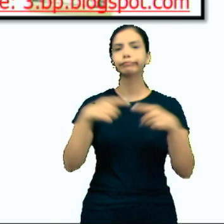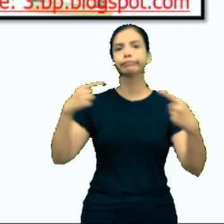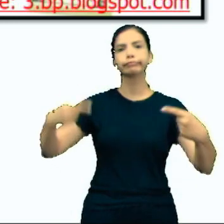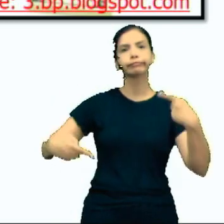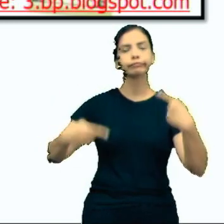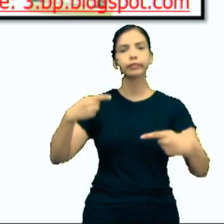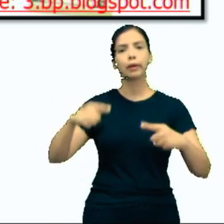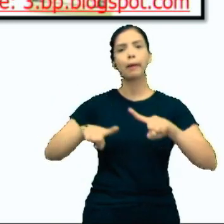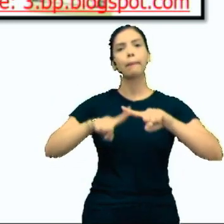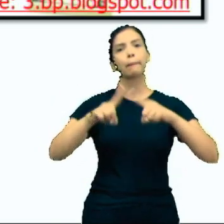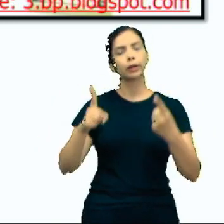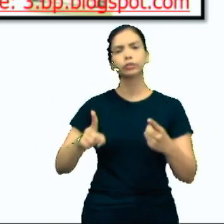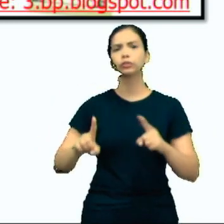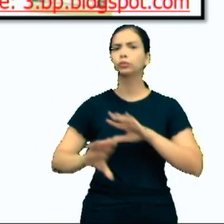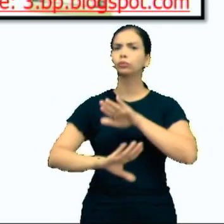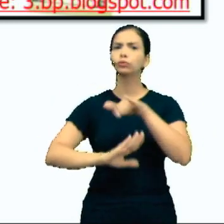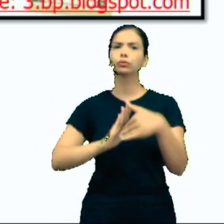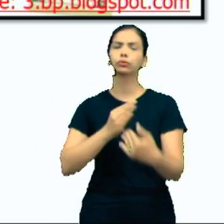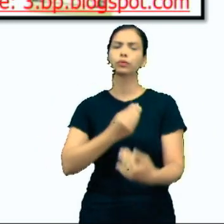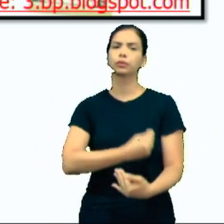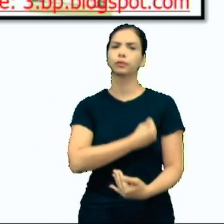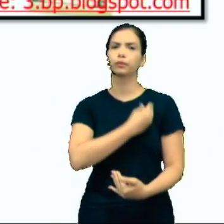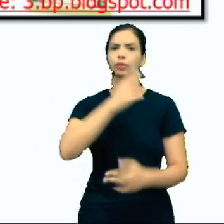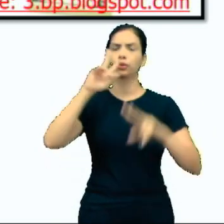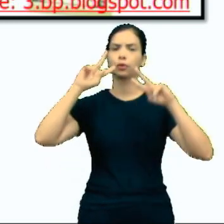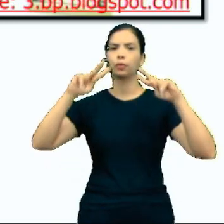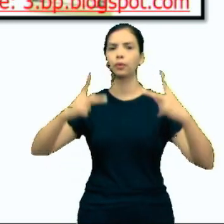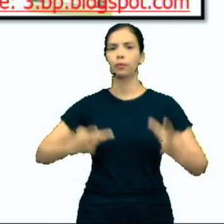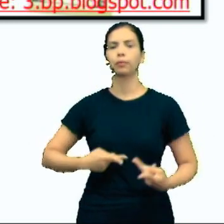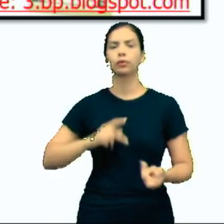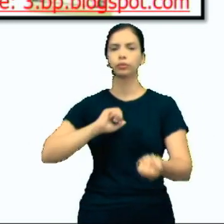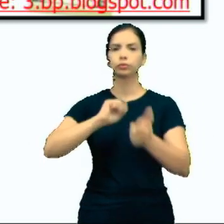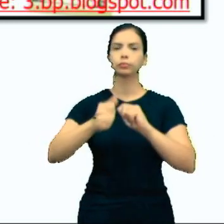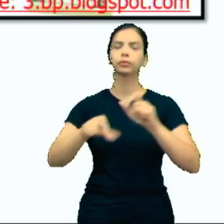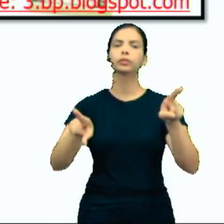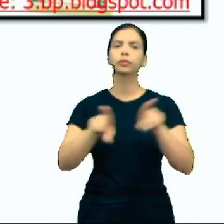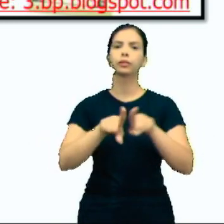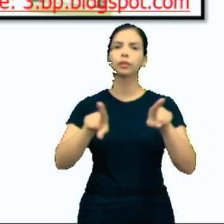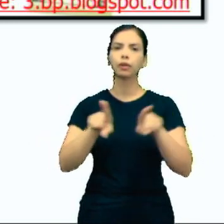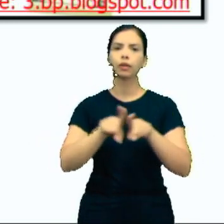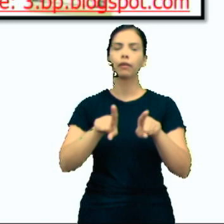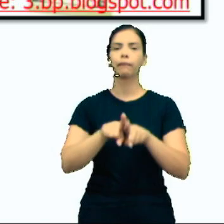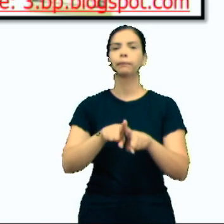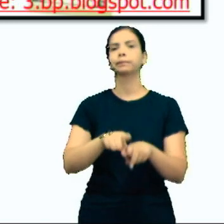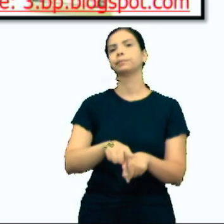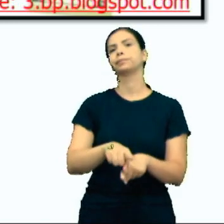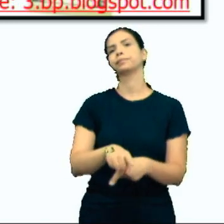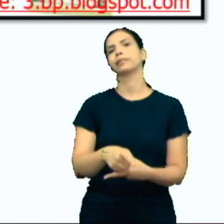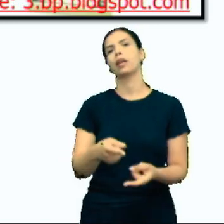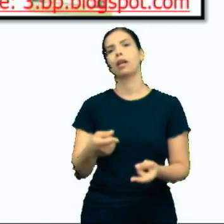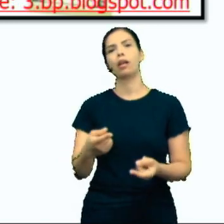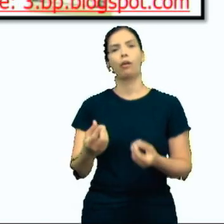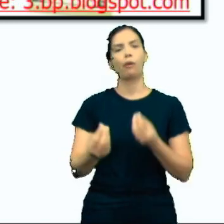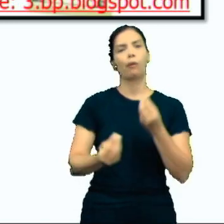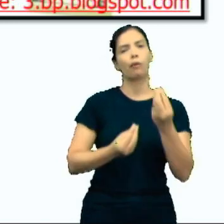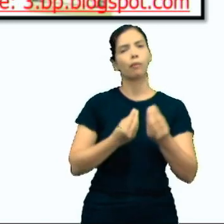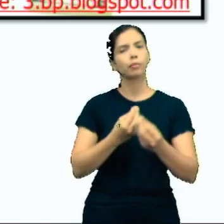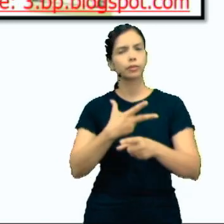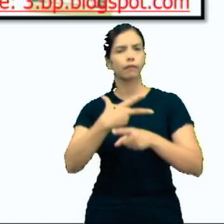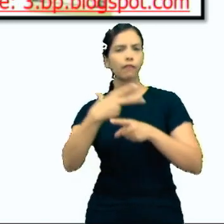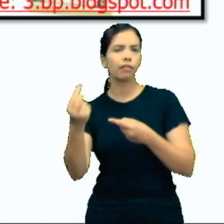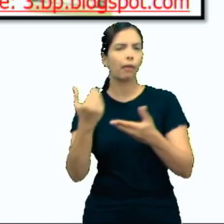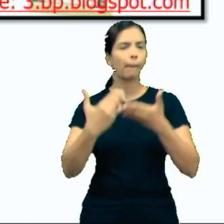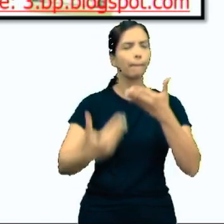humana. E na prática esportiva não é diferente. Então, esquemas de manipulação de resultados, esquemas de arbitragem, de contratação